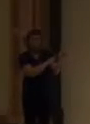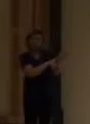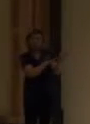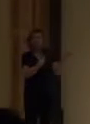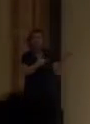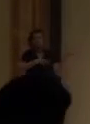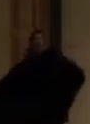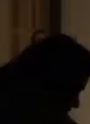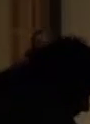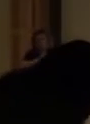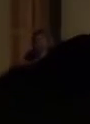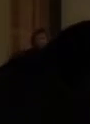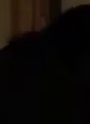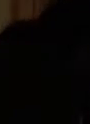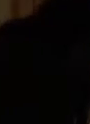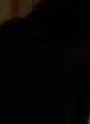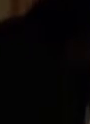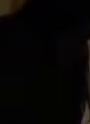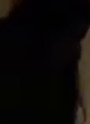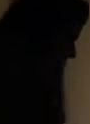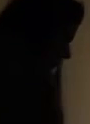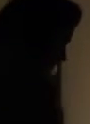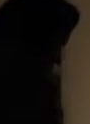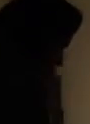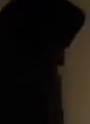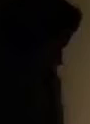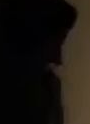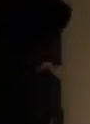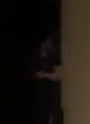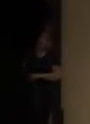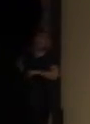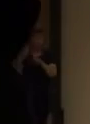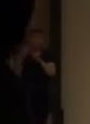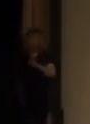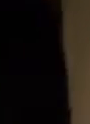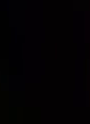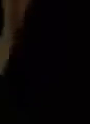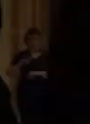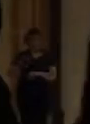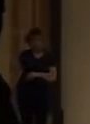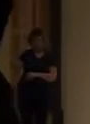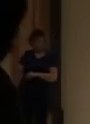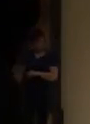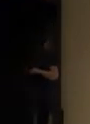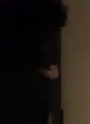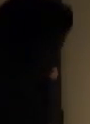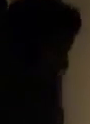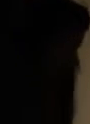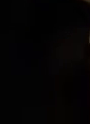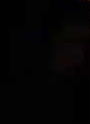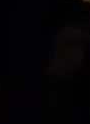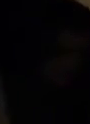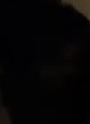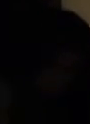que o que a Fernanda nos trouxe aqui foi uma espécie de dupla exclusão do